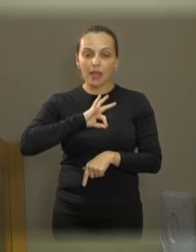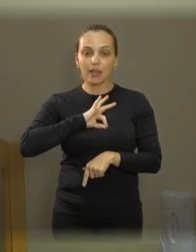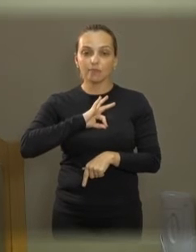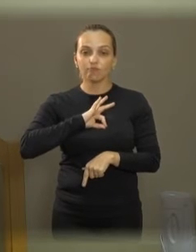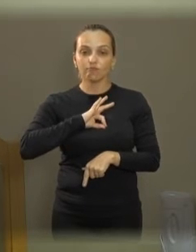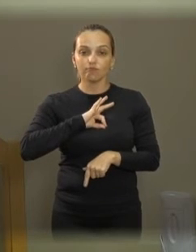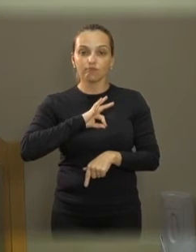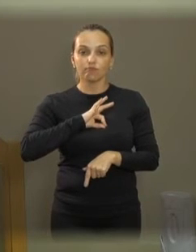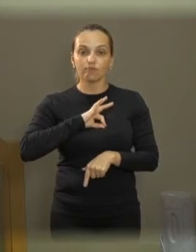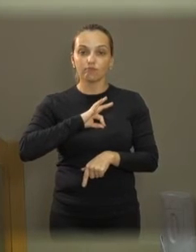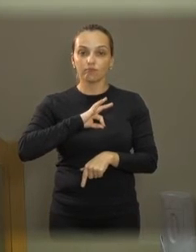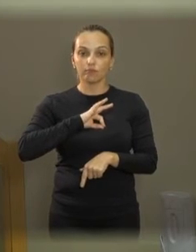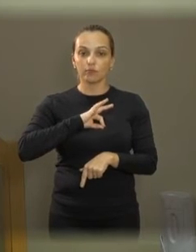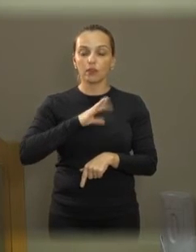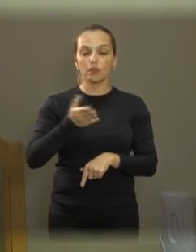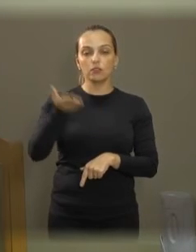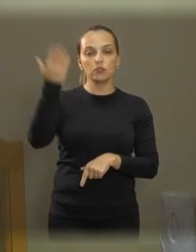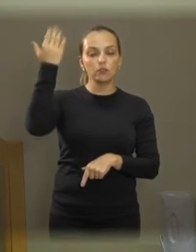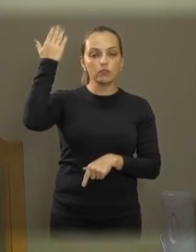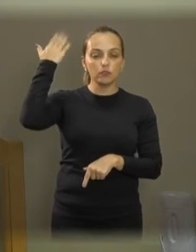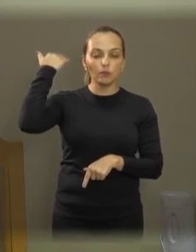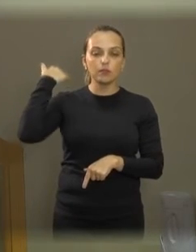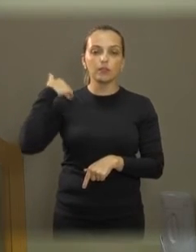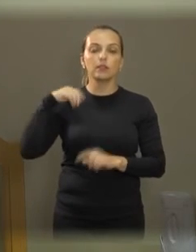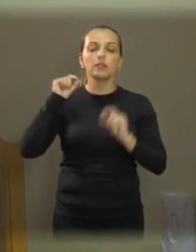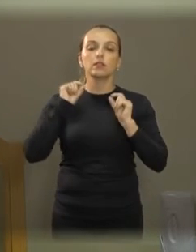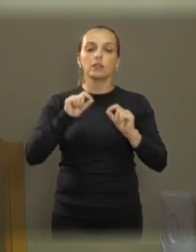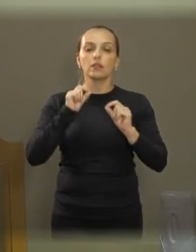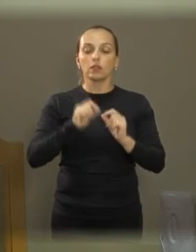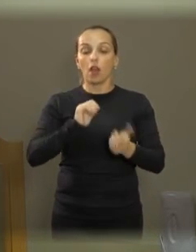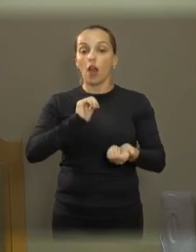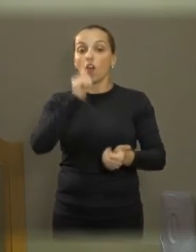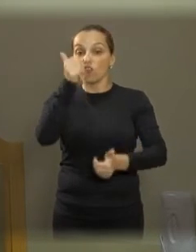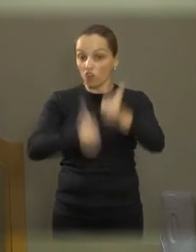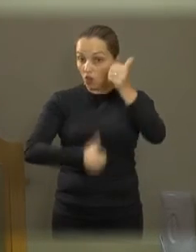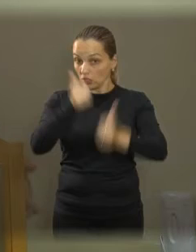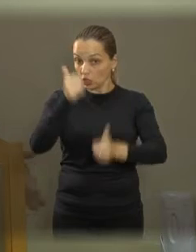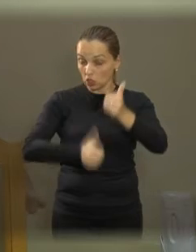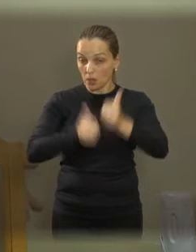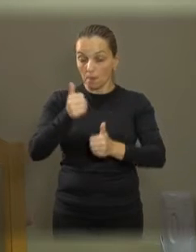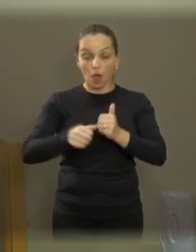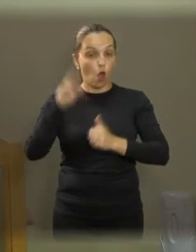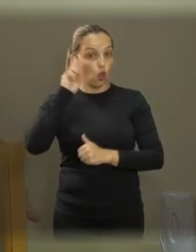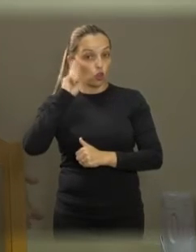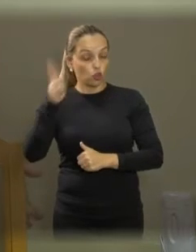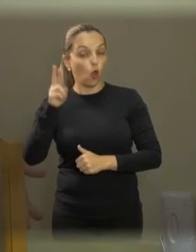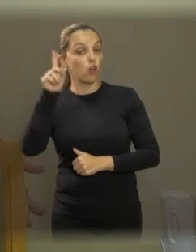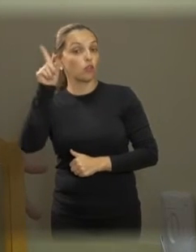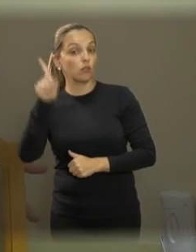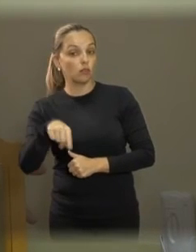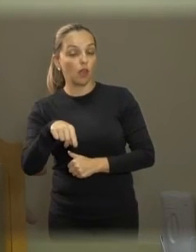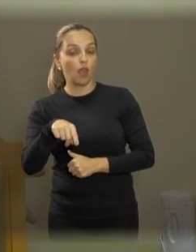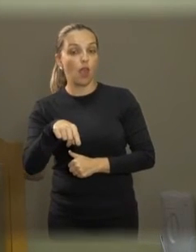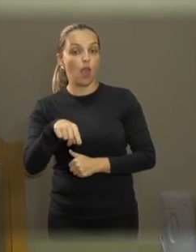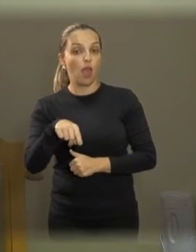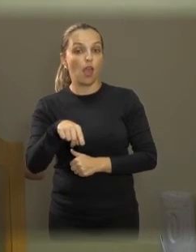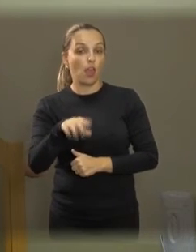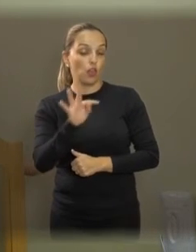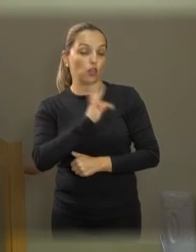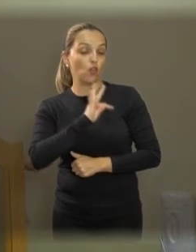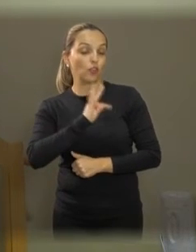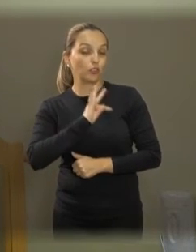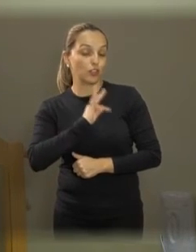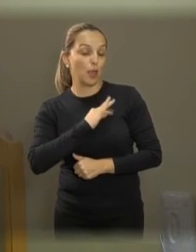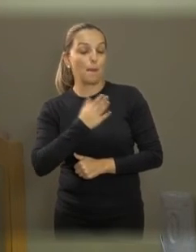E quando eu jogava futebol, o sargento era do meu time com certeza, porque ele sabia que nós íamos ganhar.